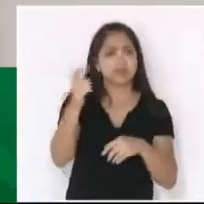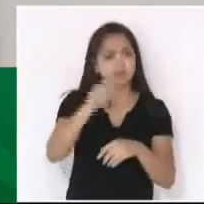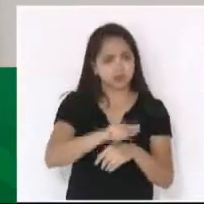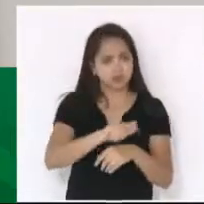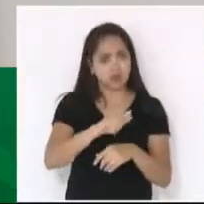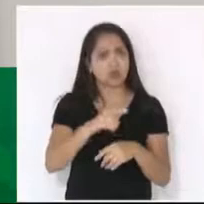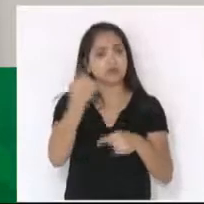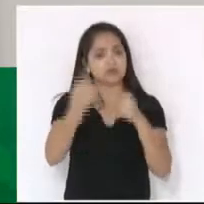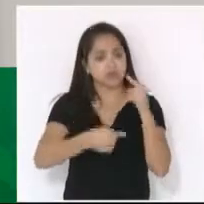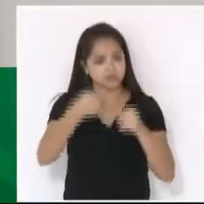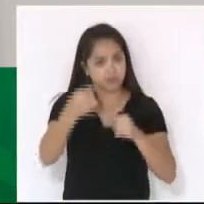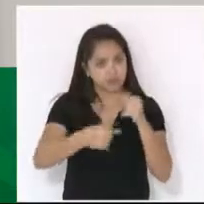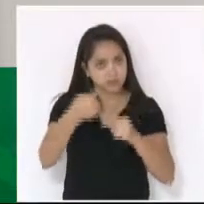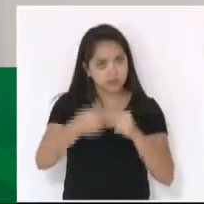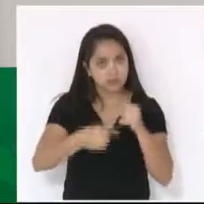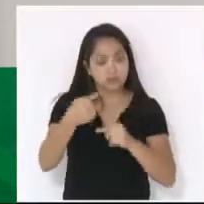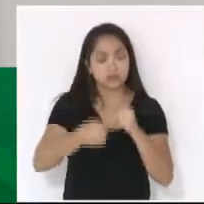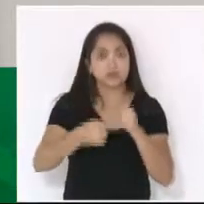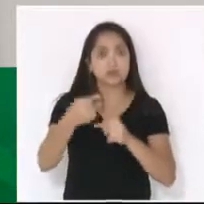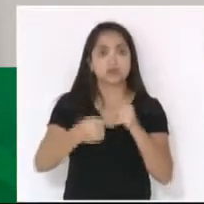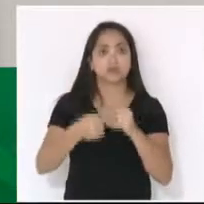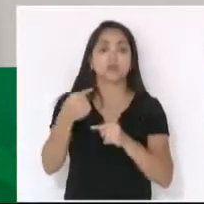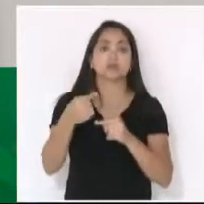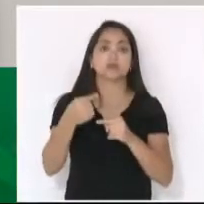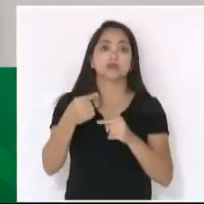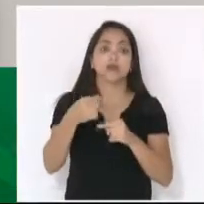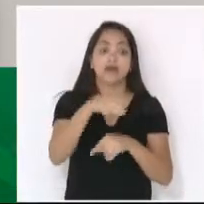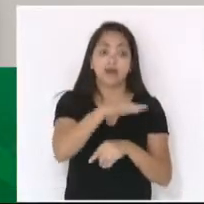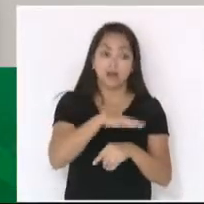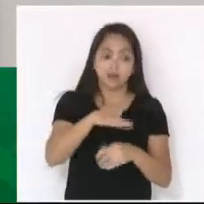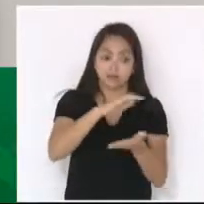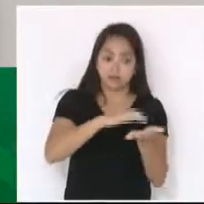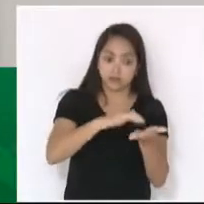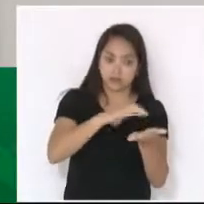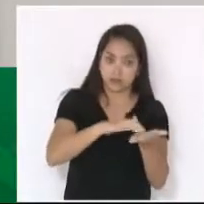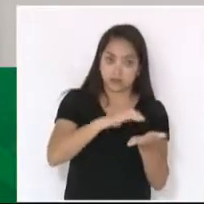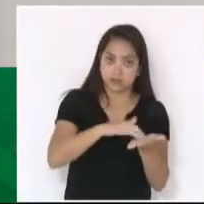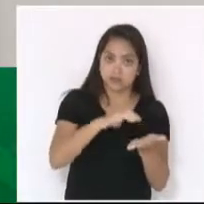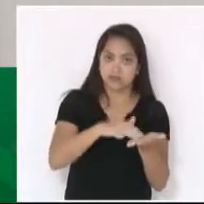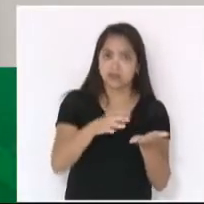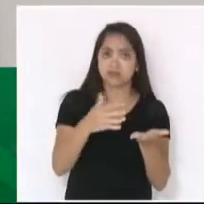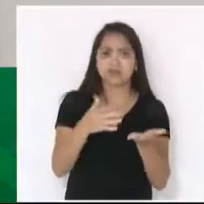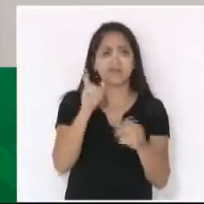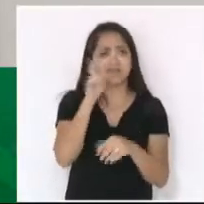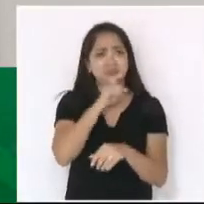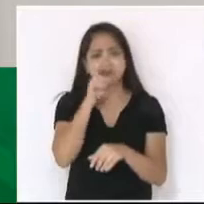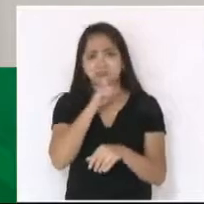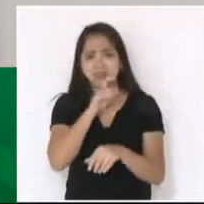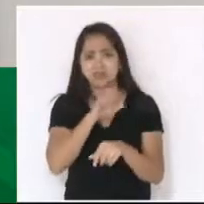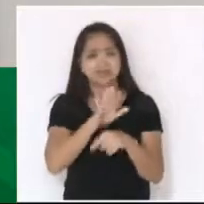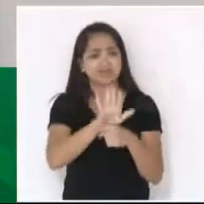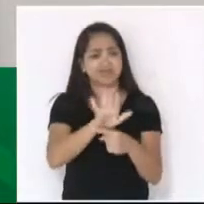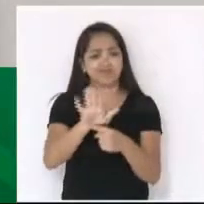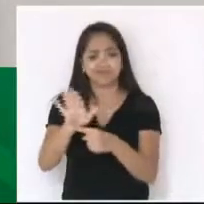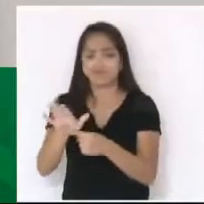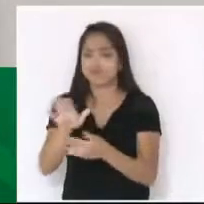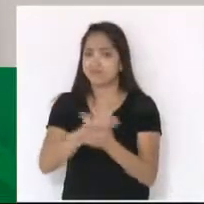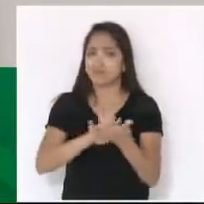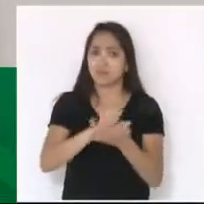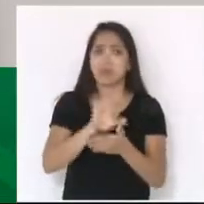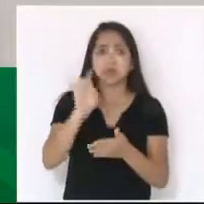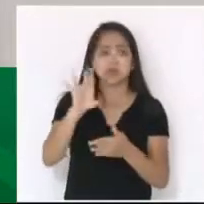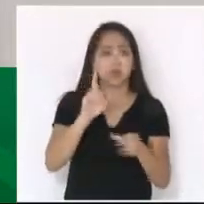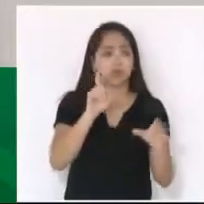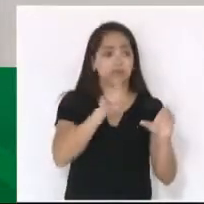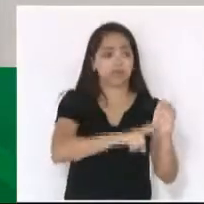tona em outra oportunidades a regionais é uma farsa para o Estado de Santa Catarina e é um cabide de